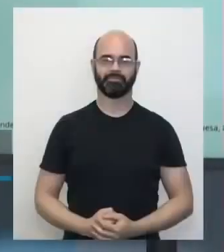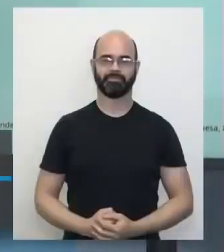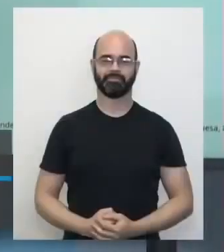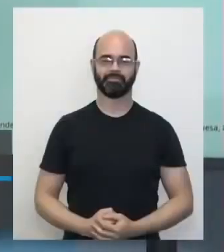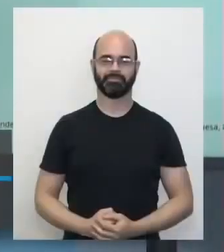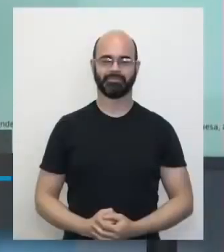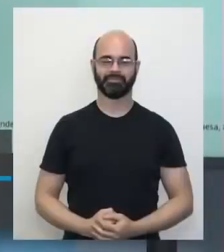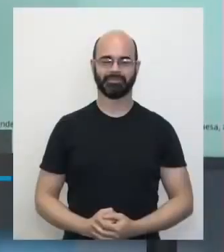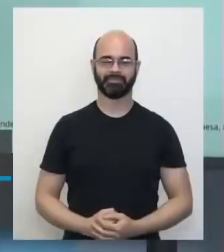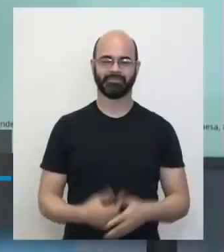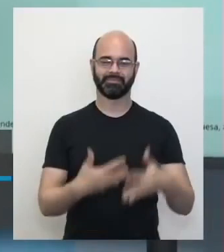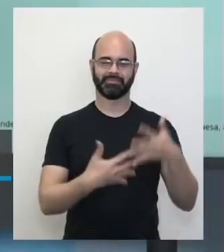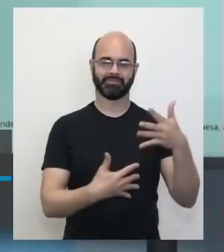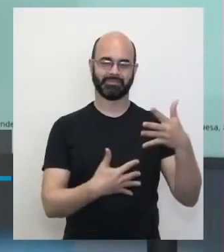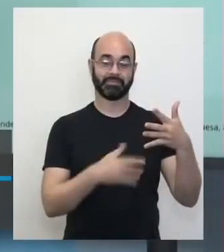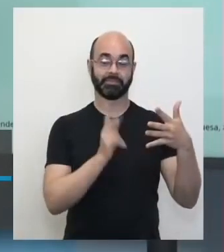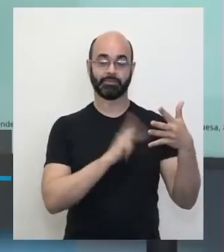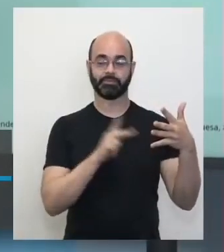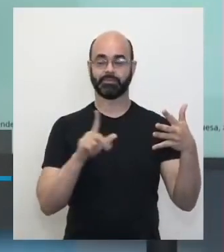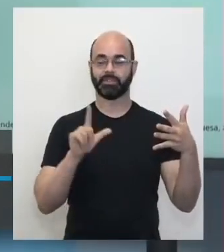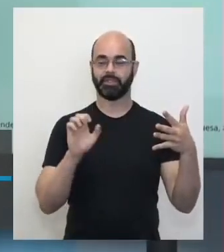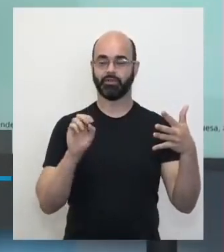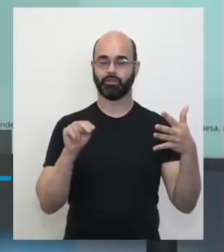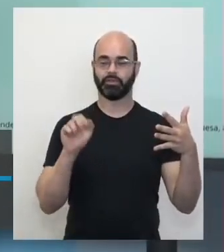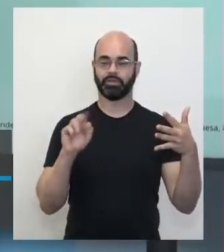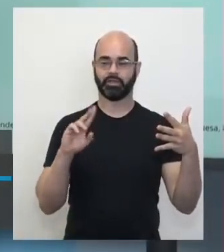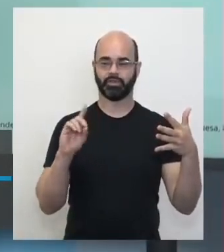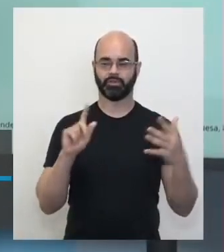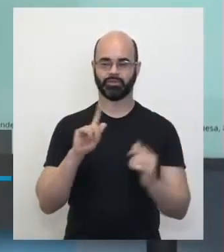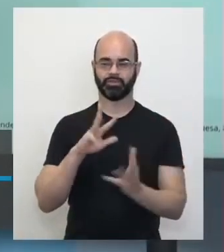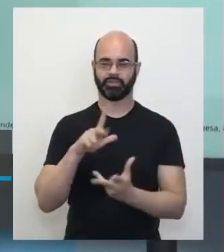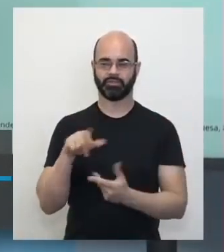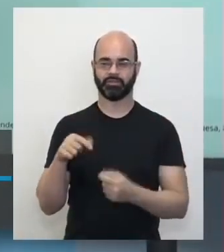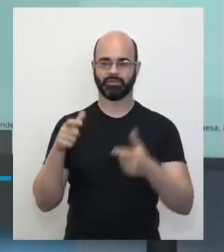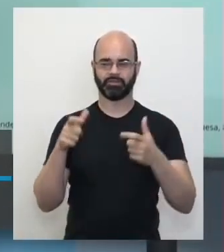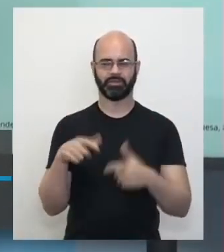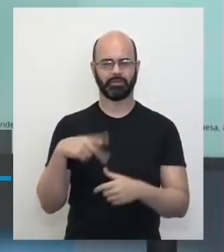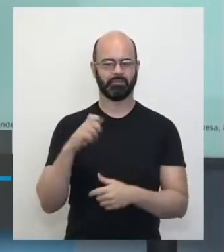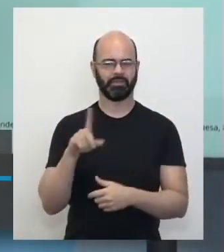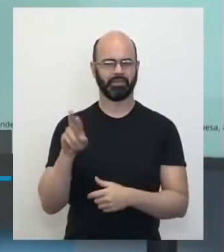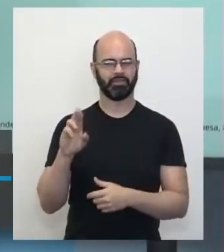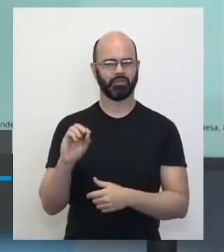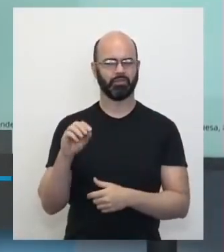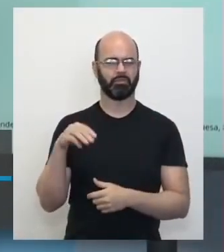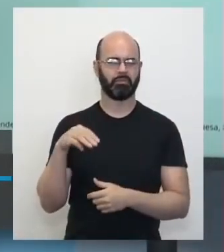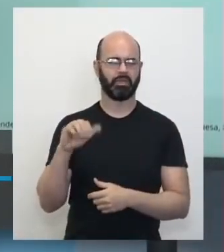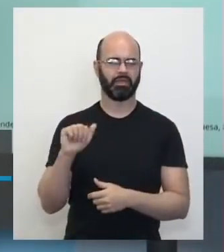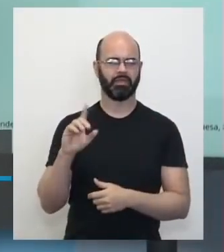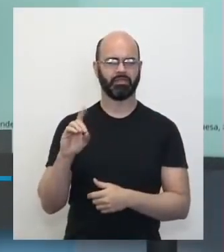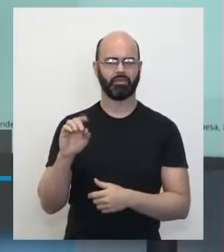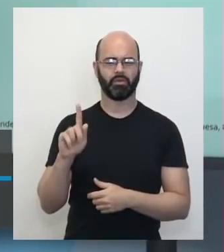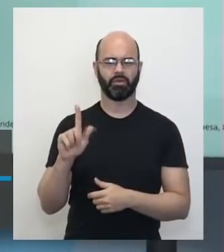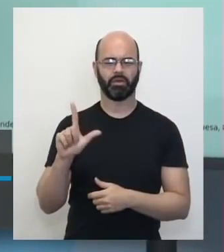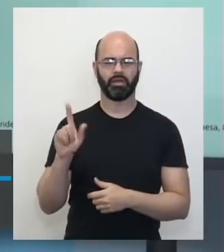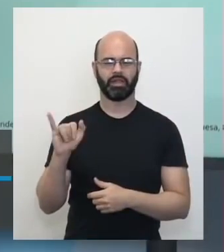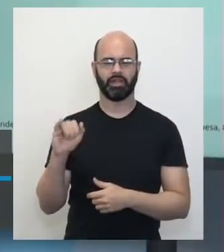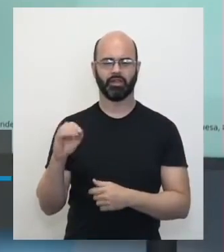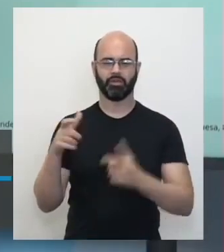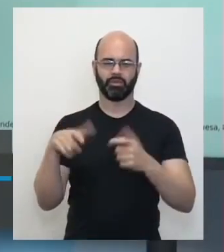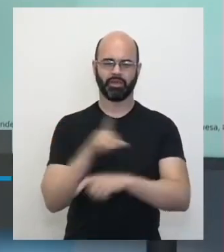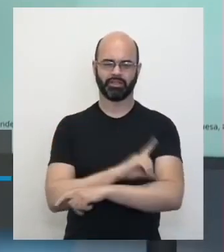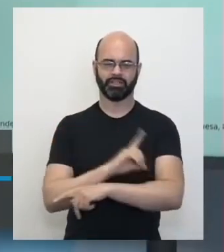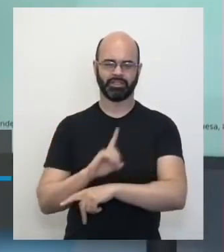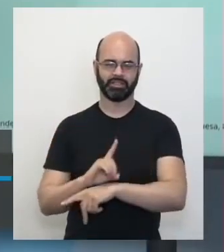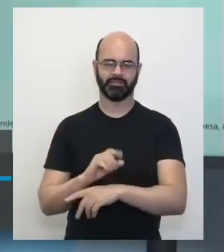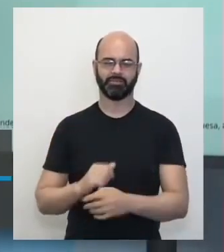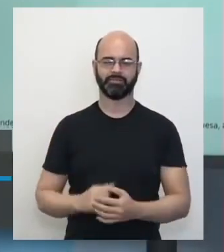Ó, Sil, pro Leonardo, de Geografia, lá da Pedro, acho que é Madoglio, lá de Diadema. Ele disse que os